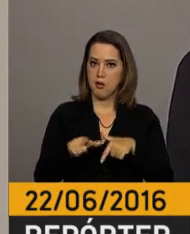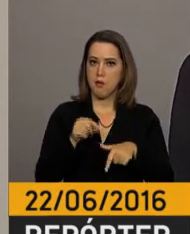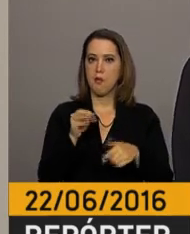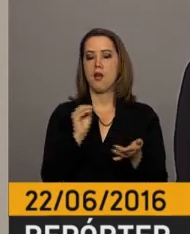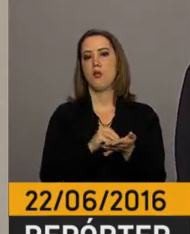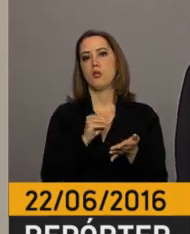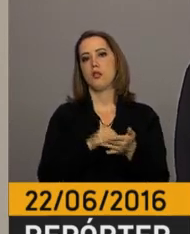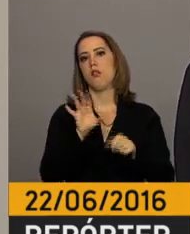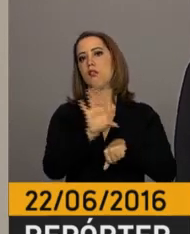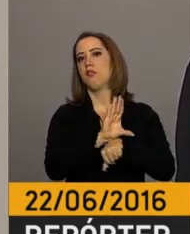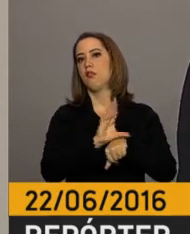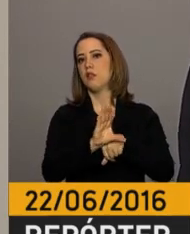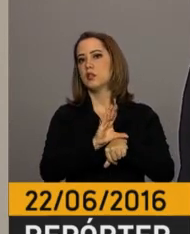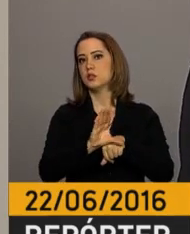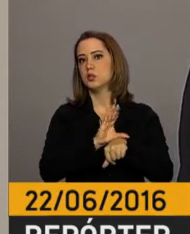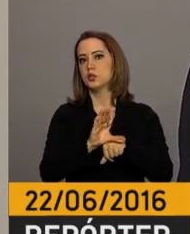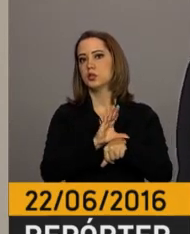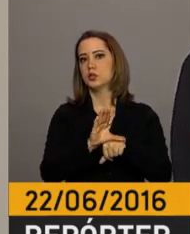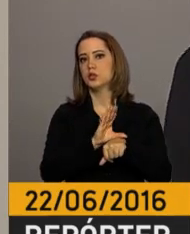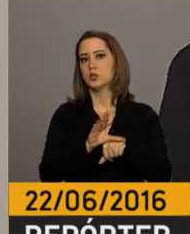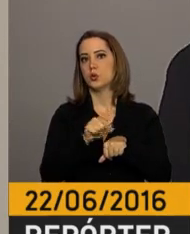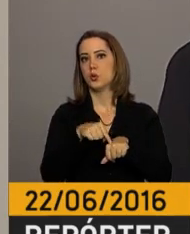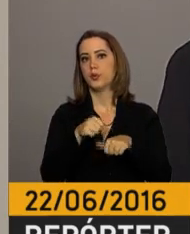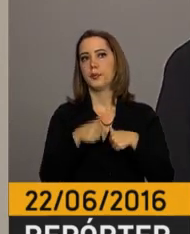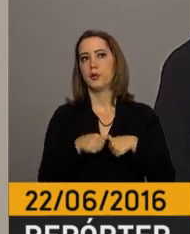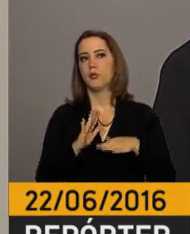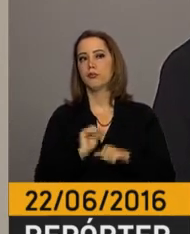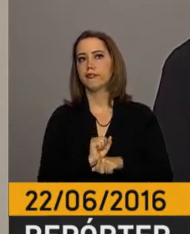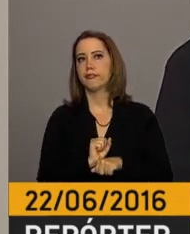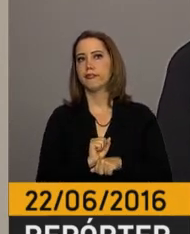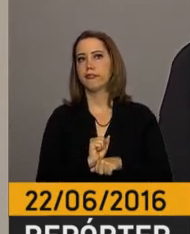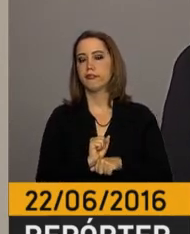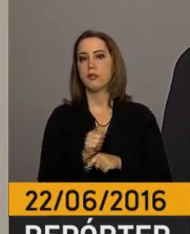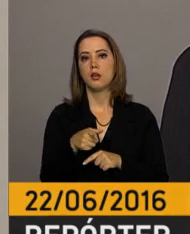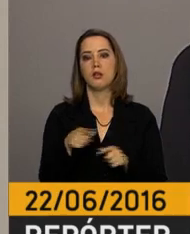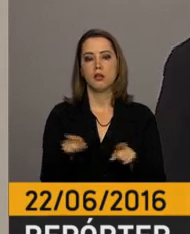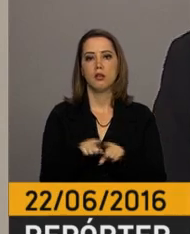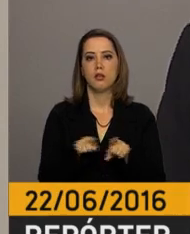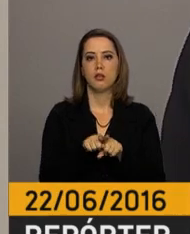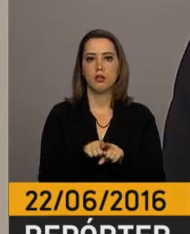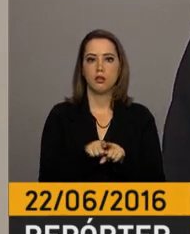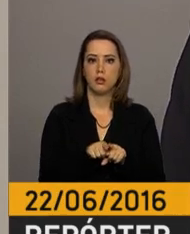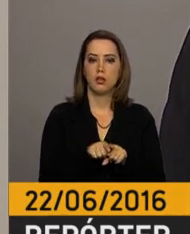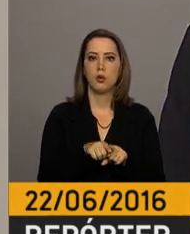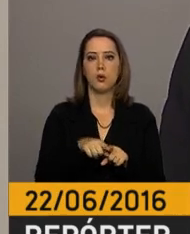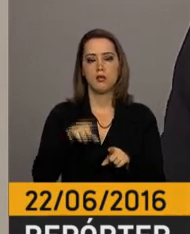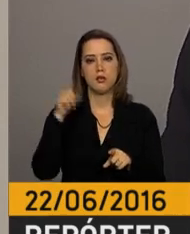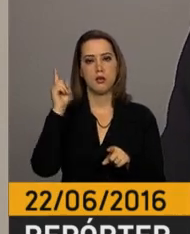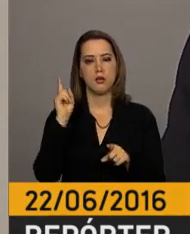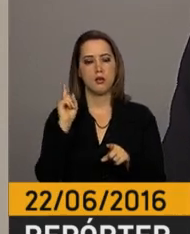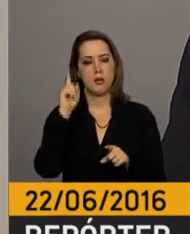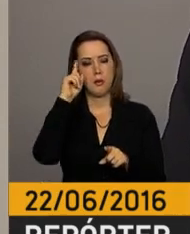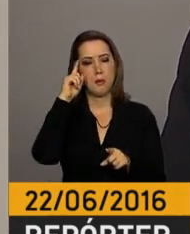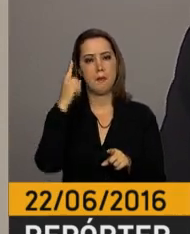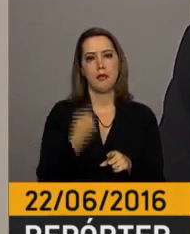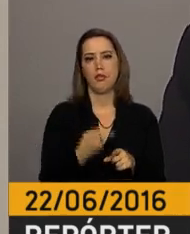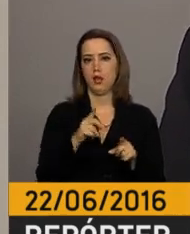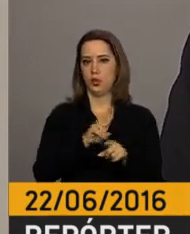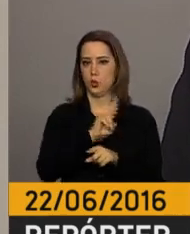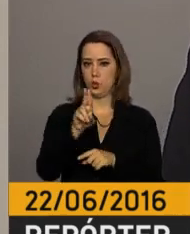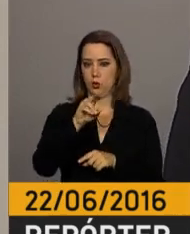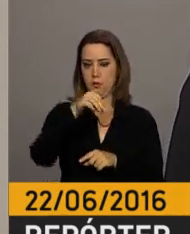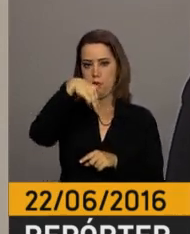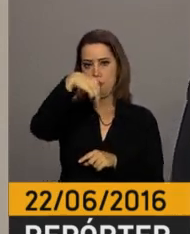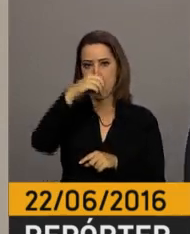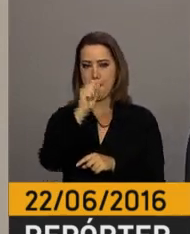ao lado deste instrumento criou mandado de injunção quer dizer quem se sentir prejudicado nos seus direitos Porque não houve